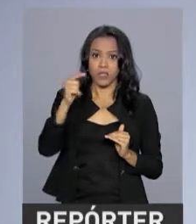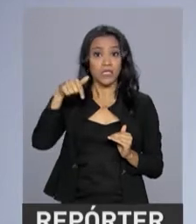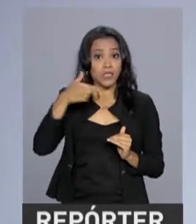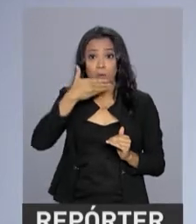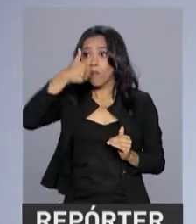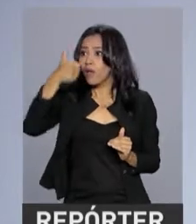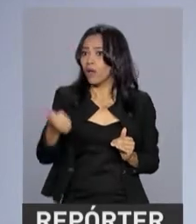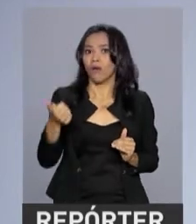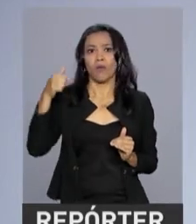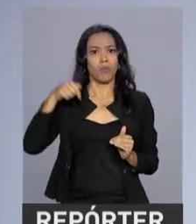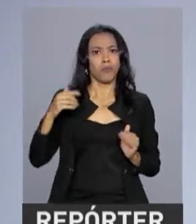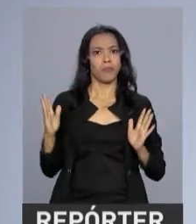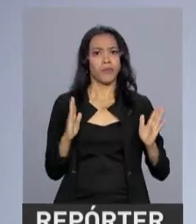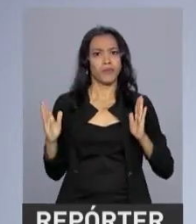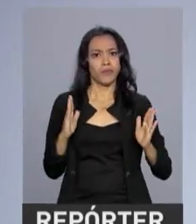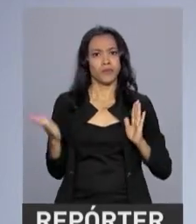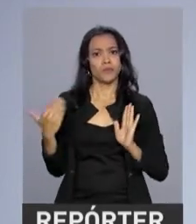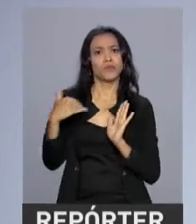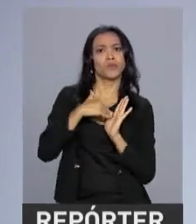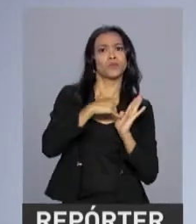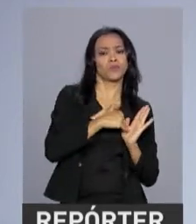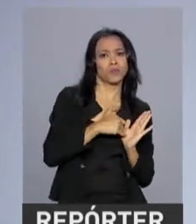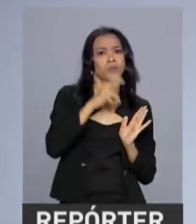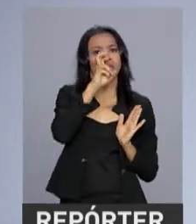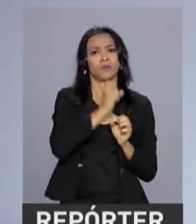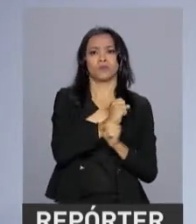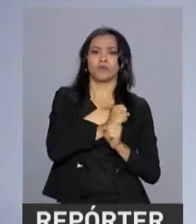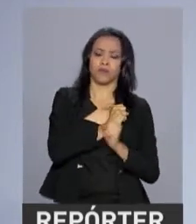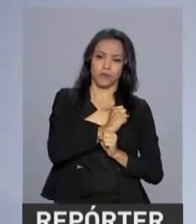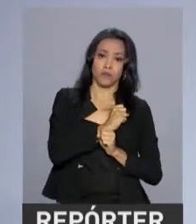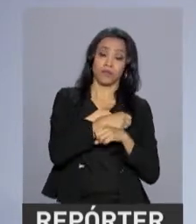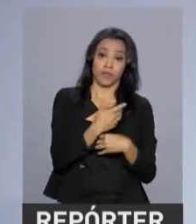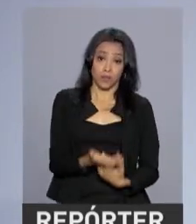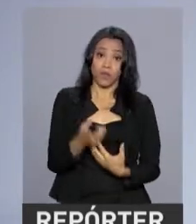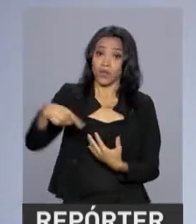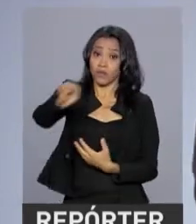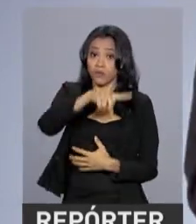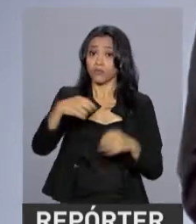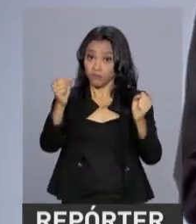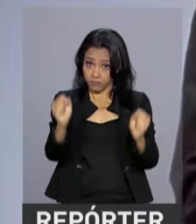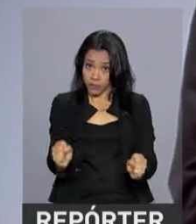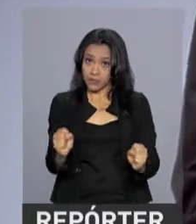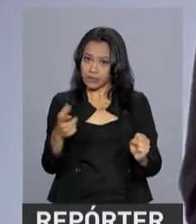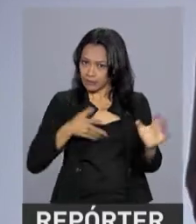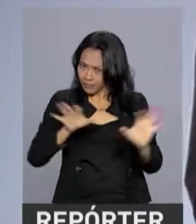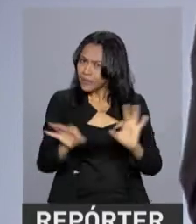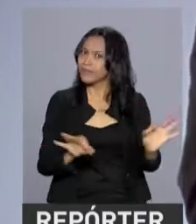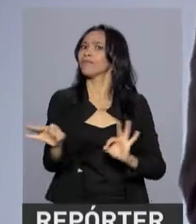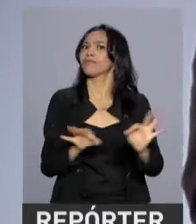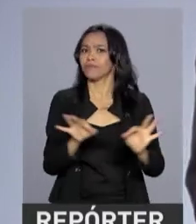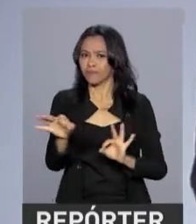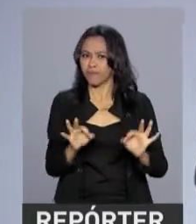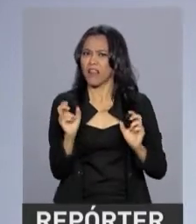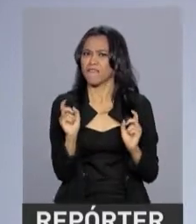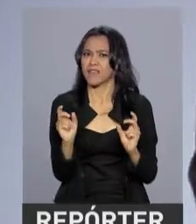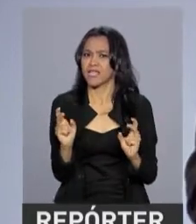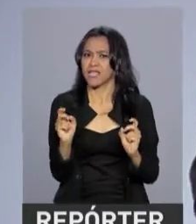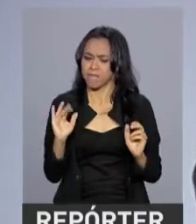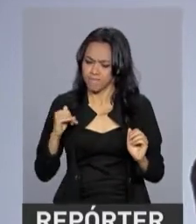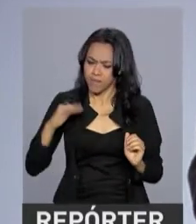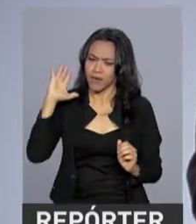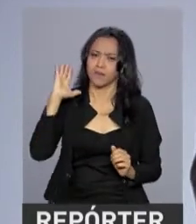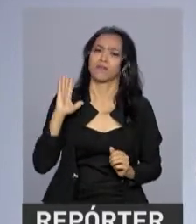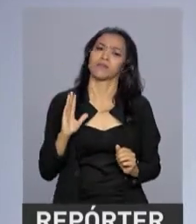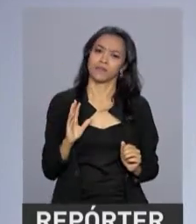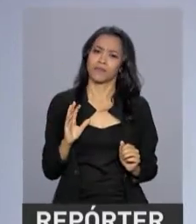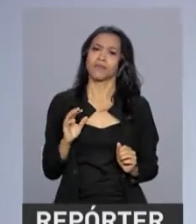para o período nos últimos cinco anos e os senhores podem se preparar para vender cada vez mais